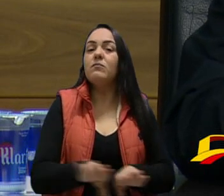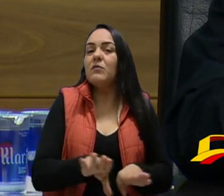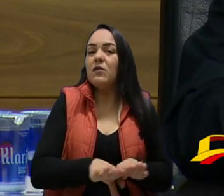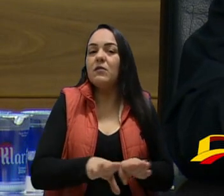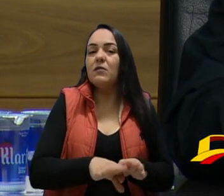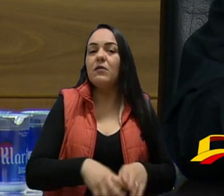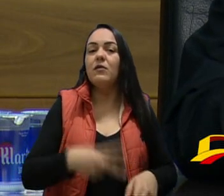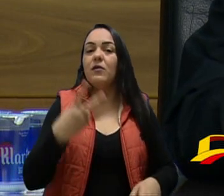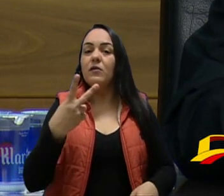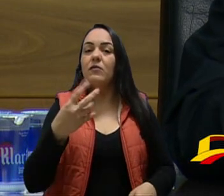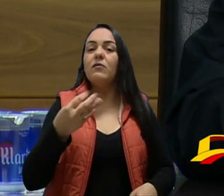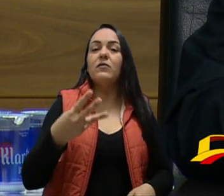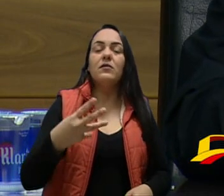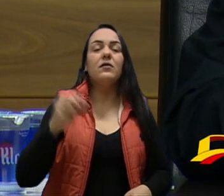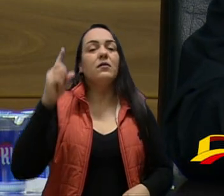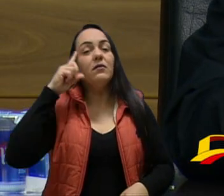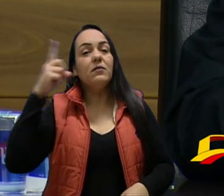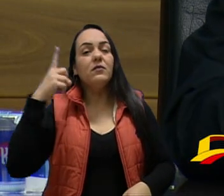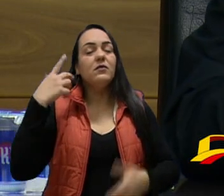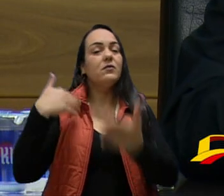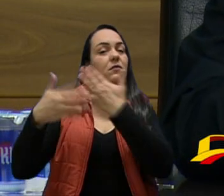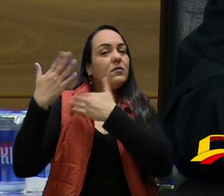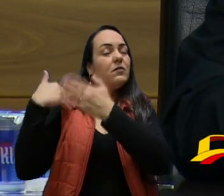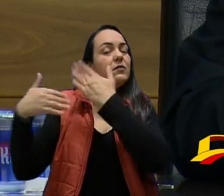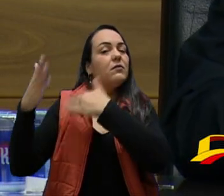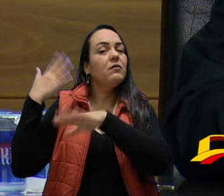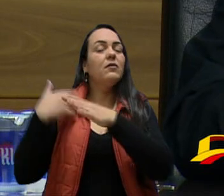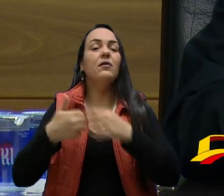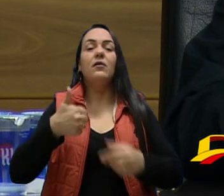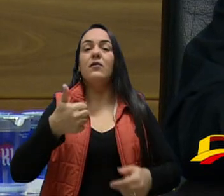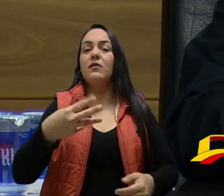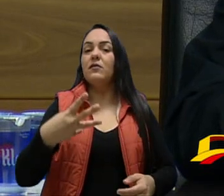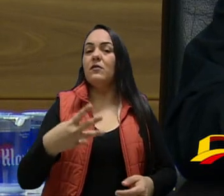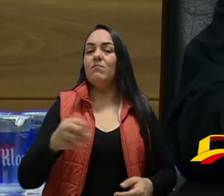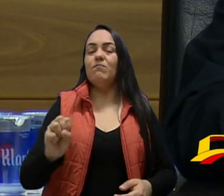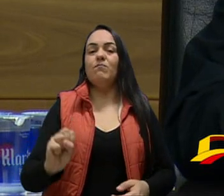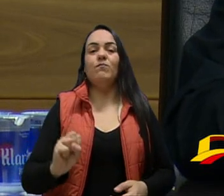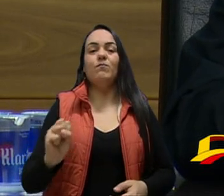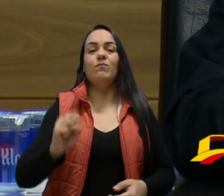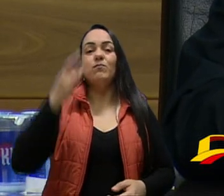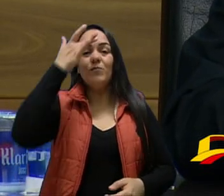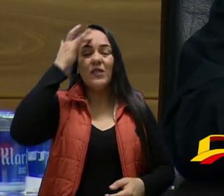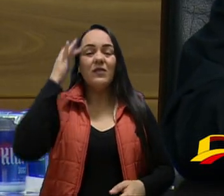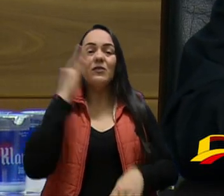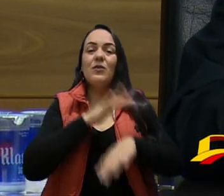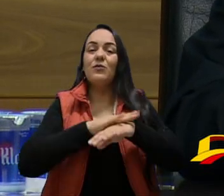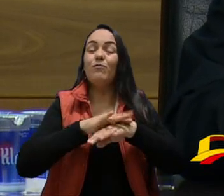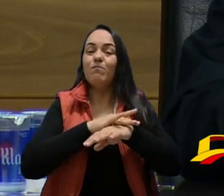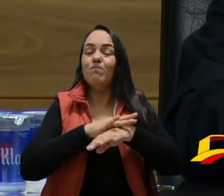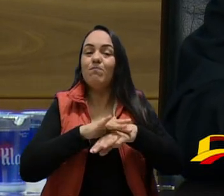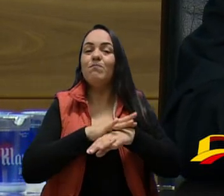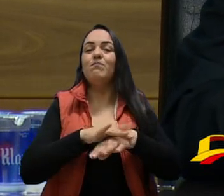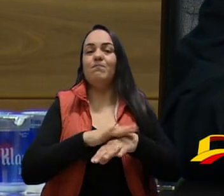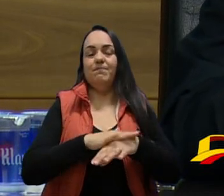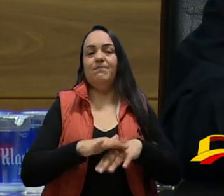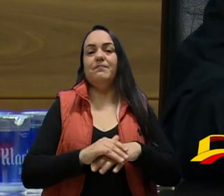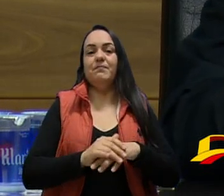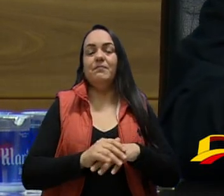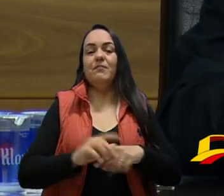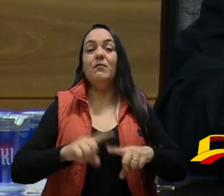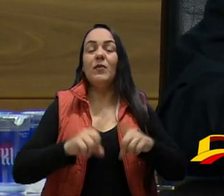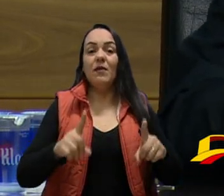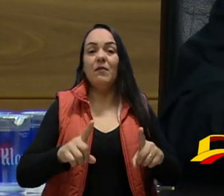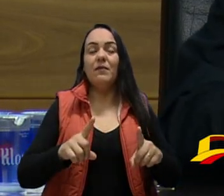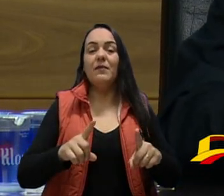a questão de dois três dias atrás um quantitativo de 138 casos mas todos esses também por conta de